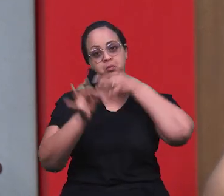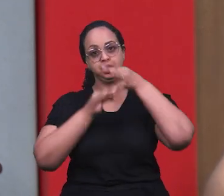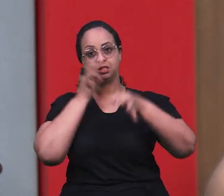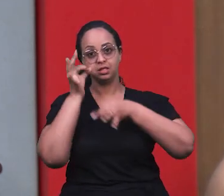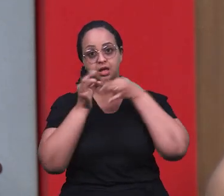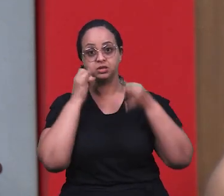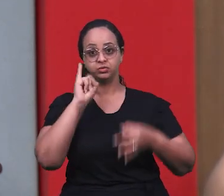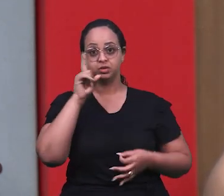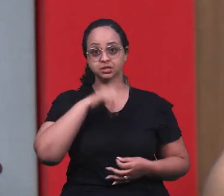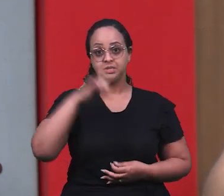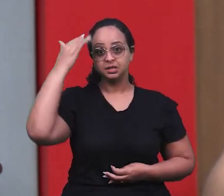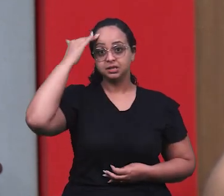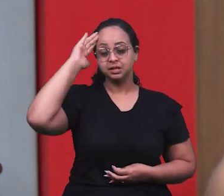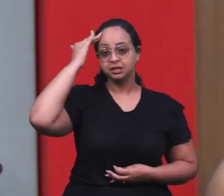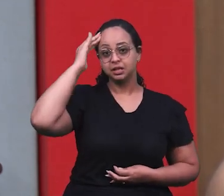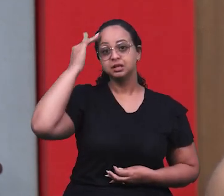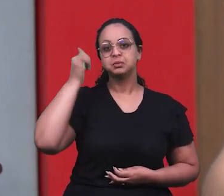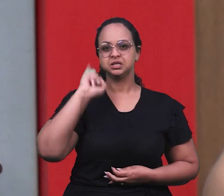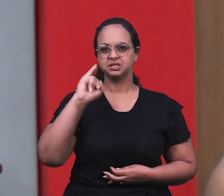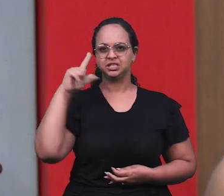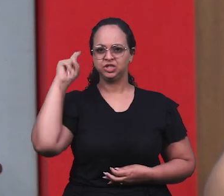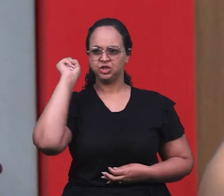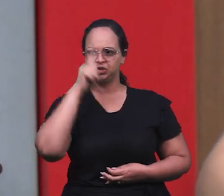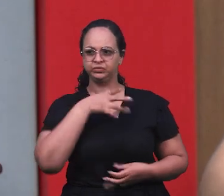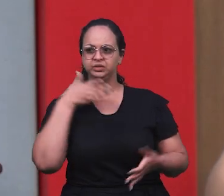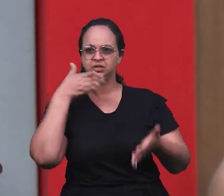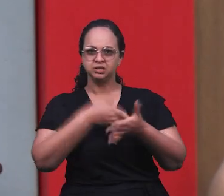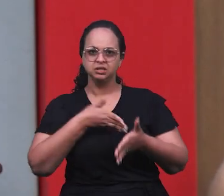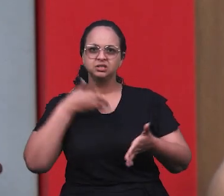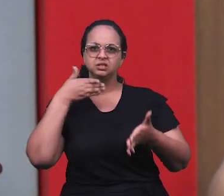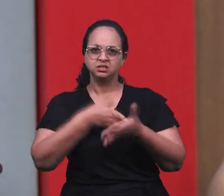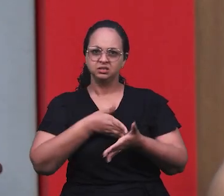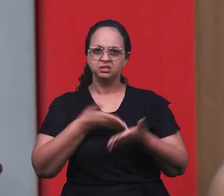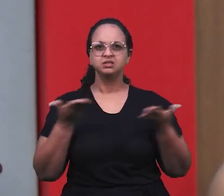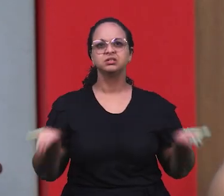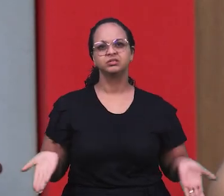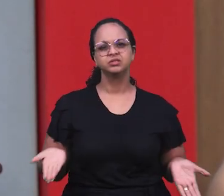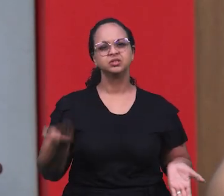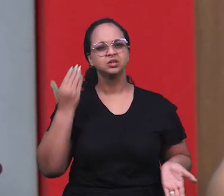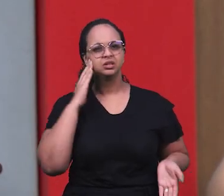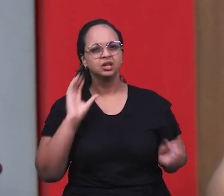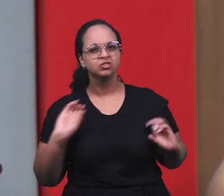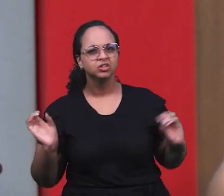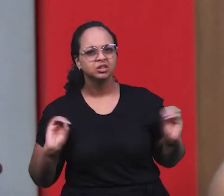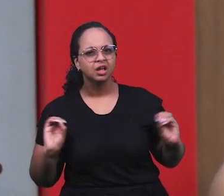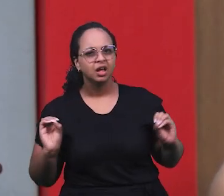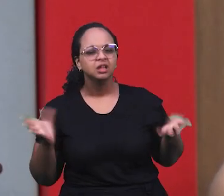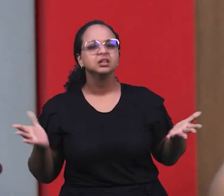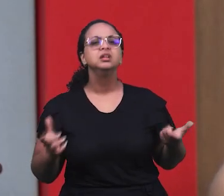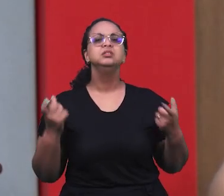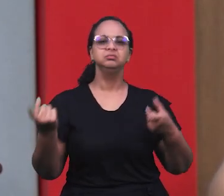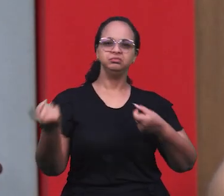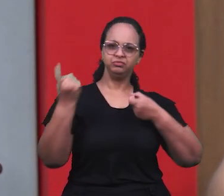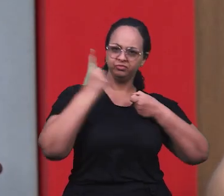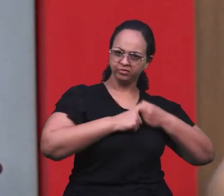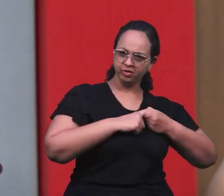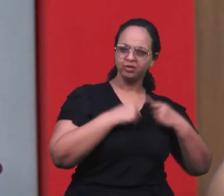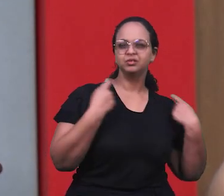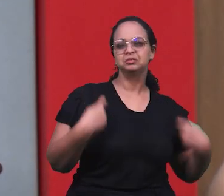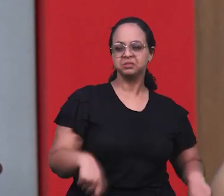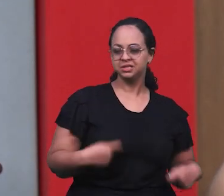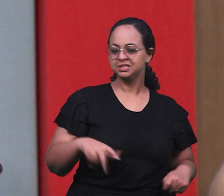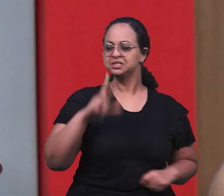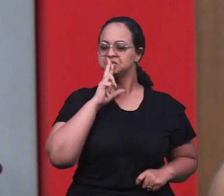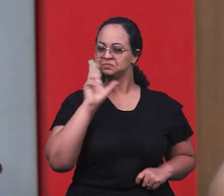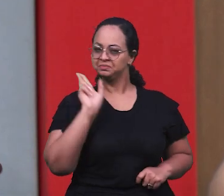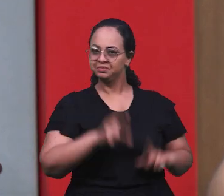E se tiver alguma dificuldade, Pri, não entendi esse sinal, não entendi essa parte, coloca lá que nós vamos estar respondendo os irmãos à medida do possível